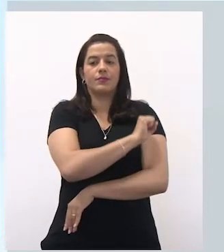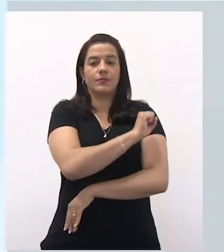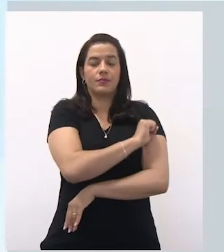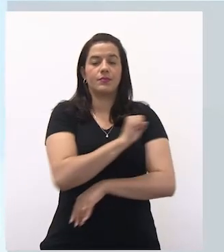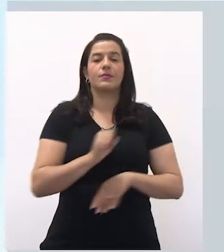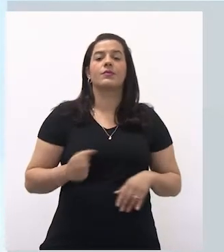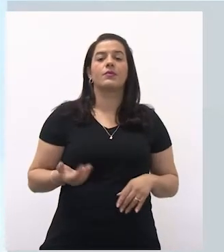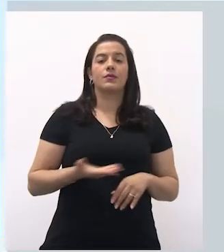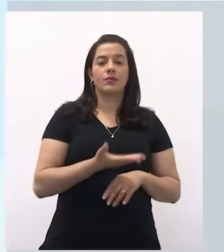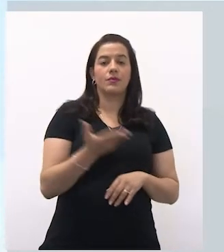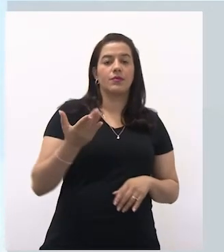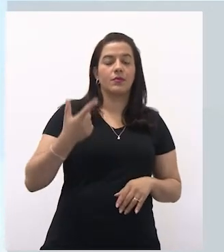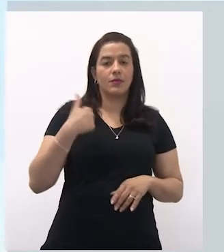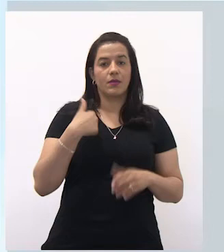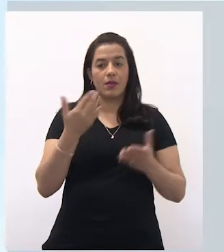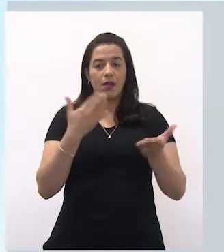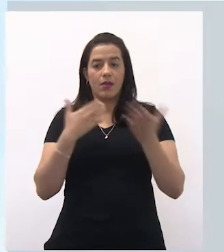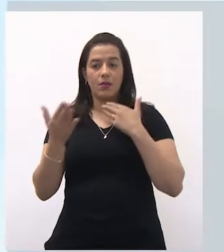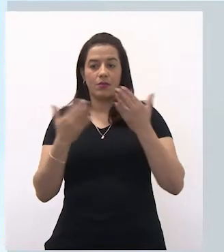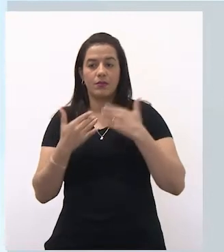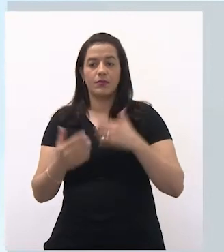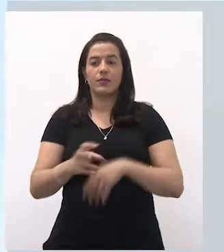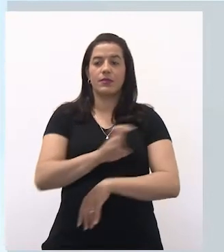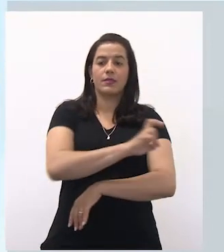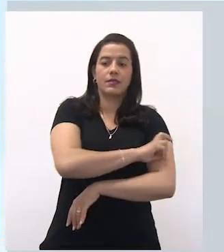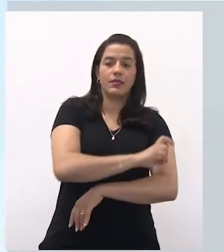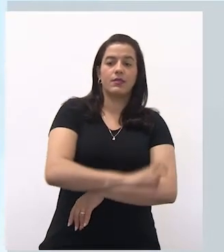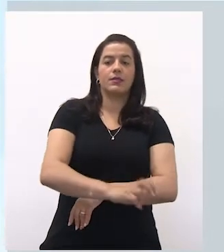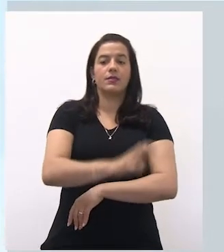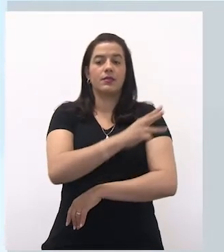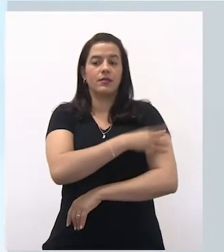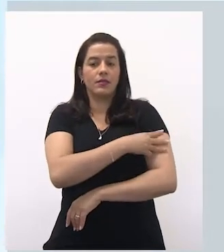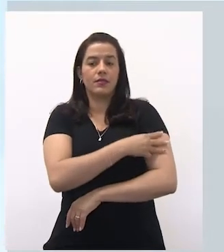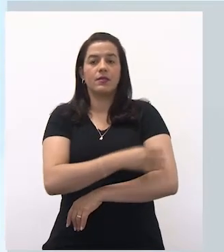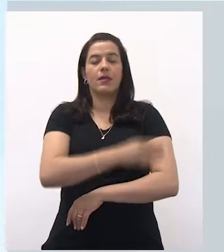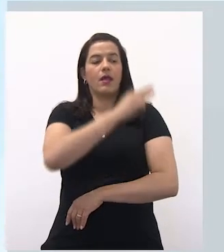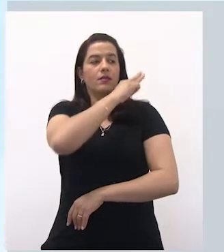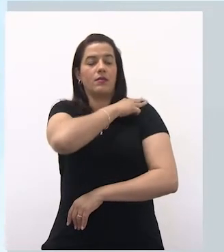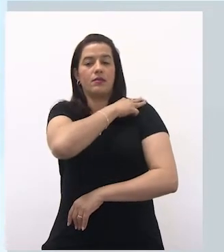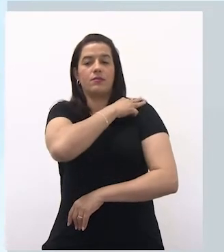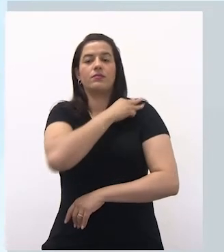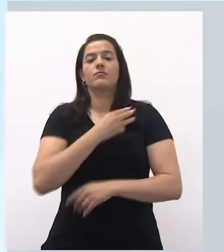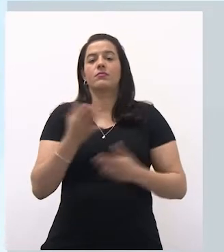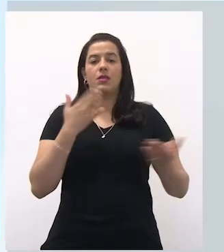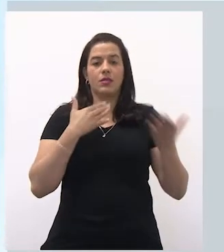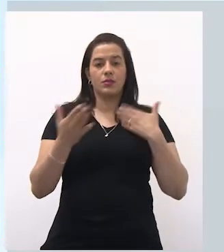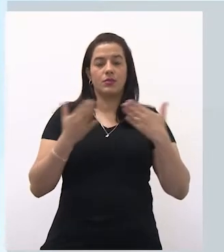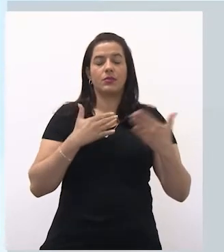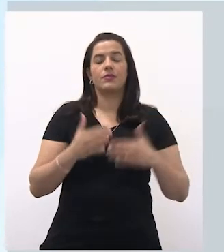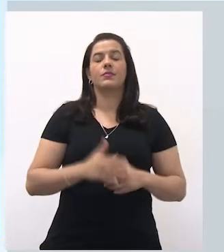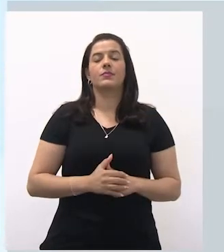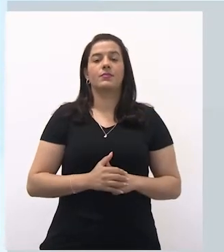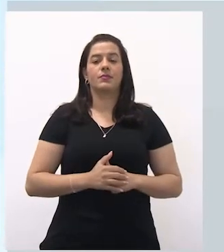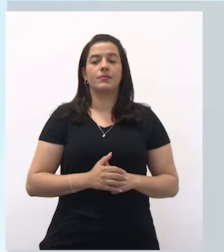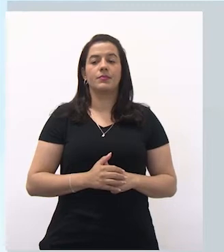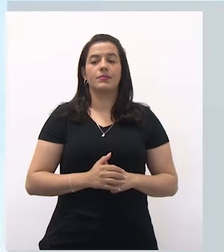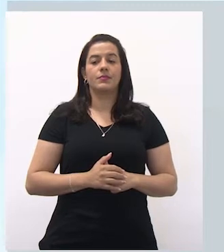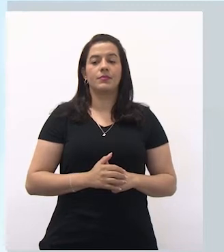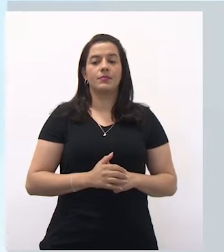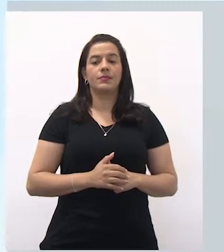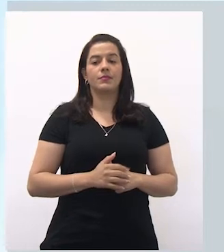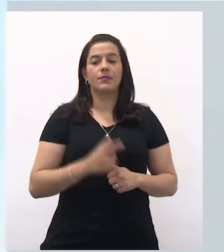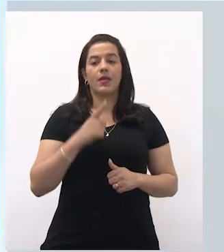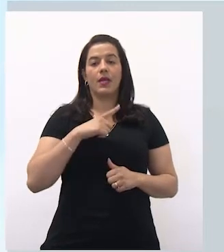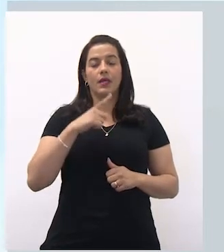porque elas já disse, elas conversam entre 5º, 3º ano e até 3ª série do ensino médio. E aí, no